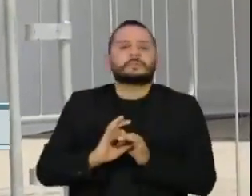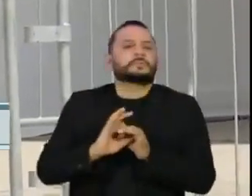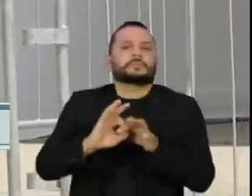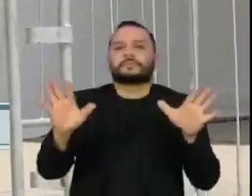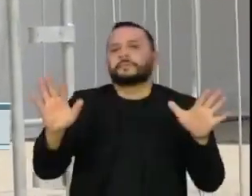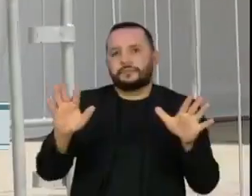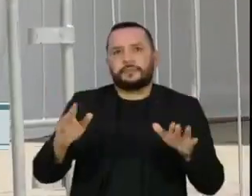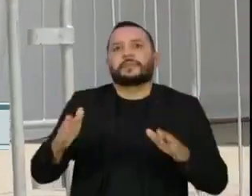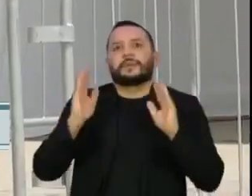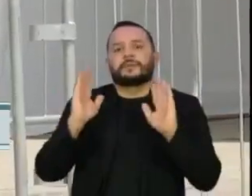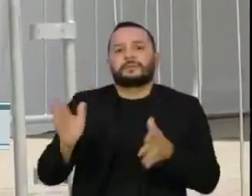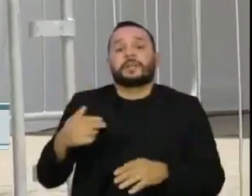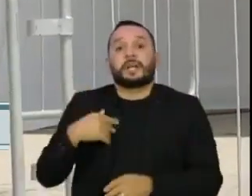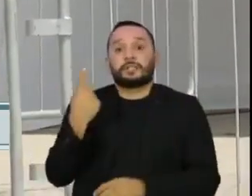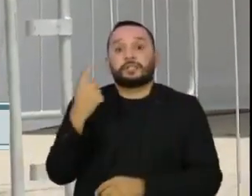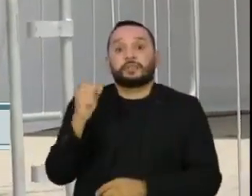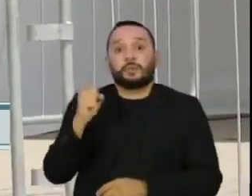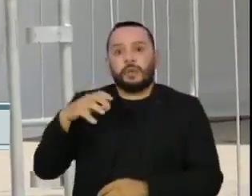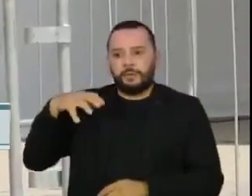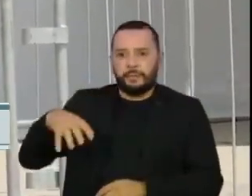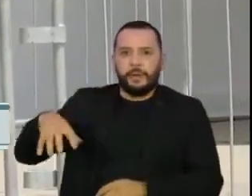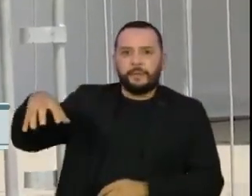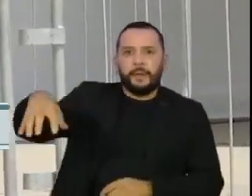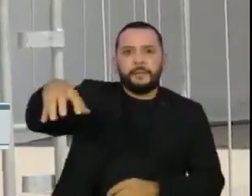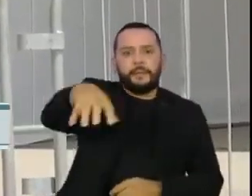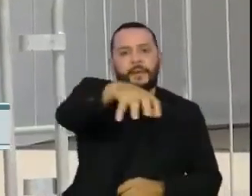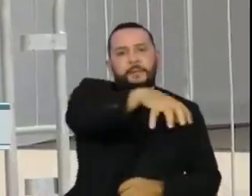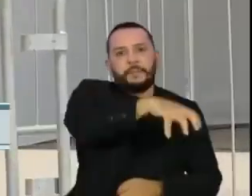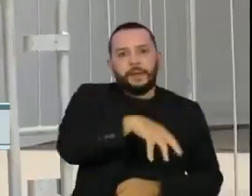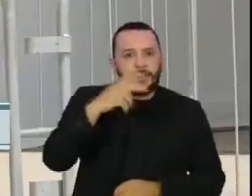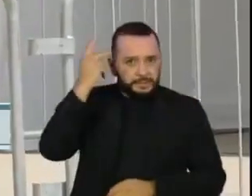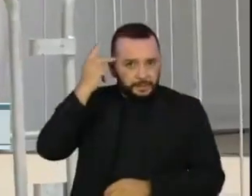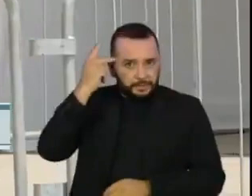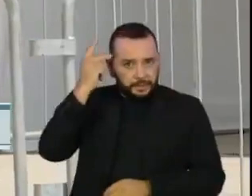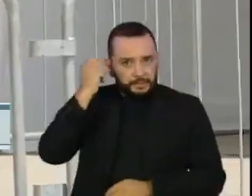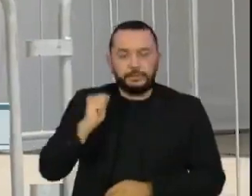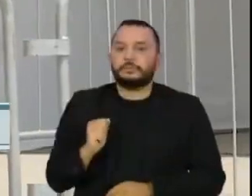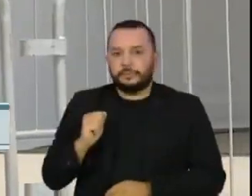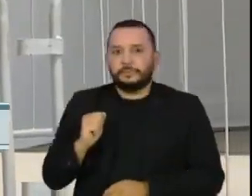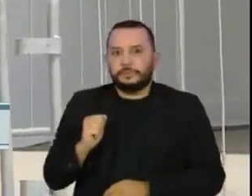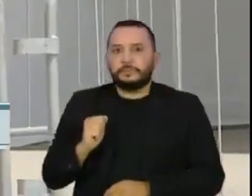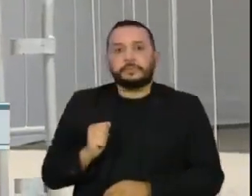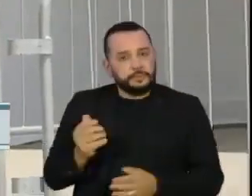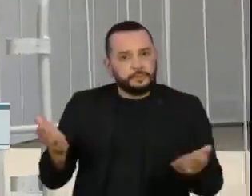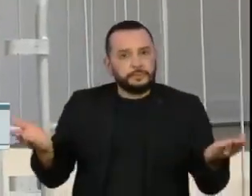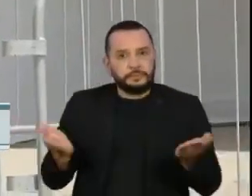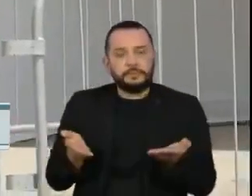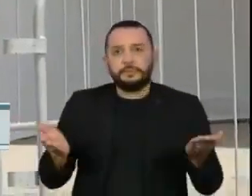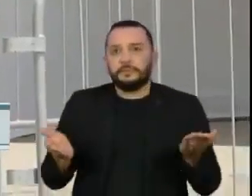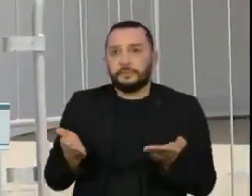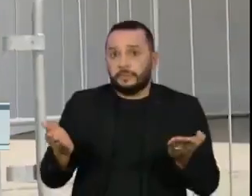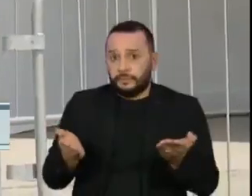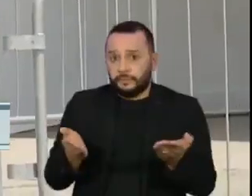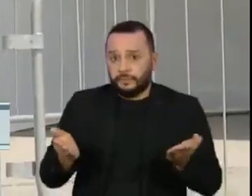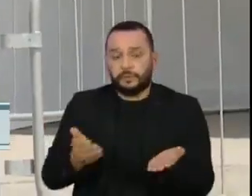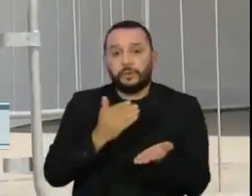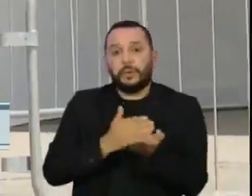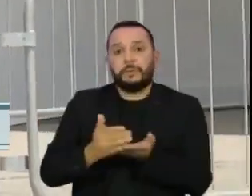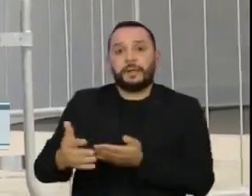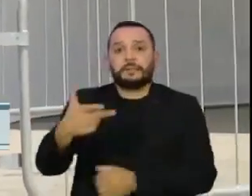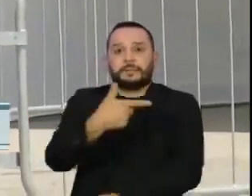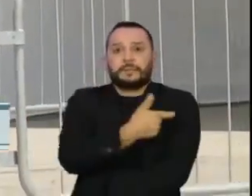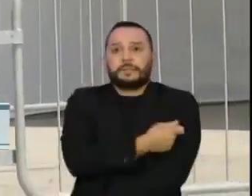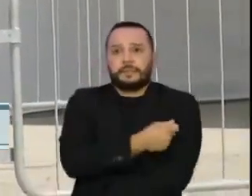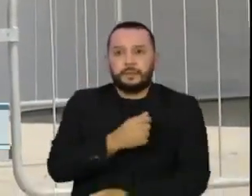nos 18 mega drive-thrus montados, espalhados pela cidade de São Paulo. Neste momento, hoje também começa a